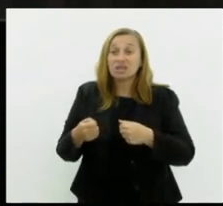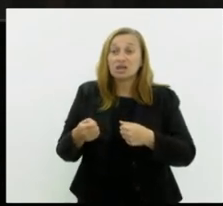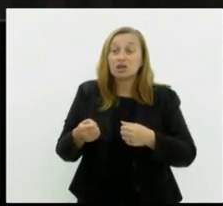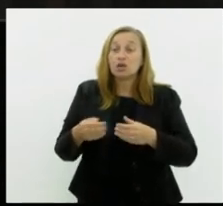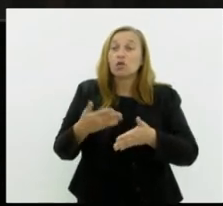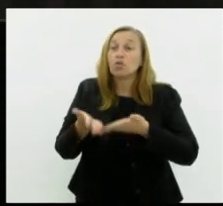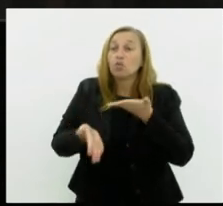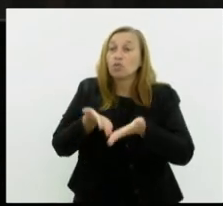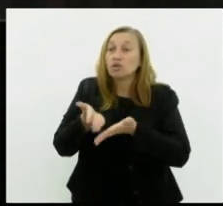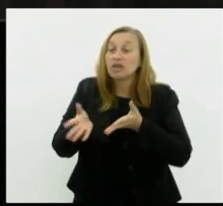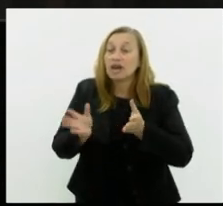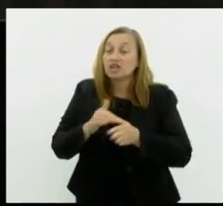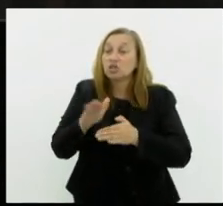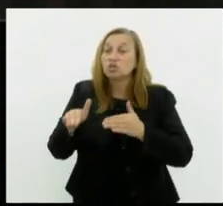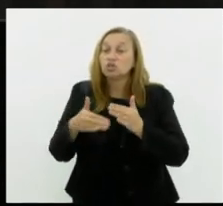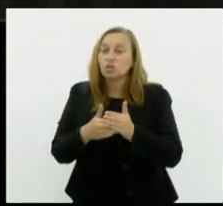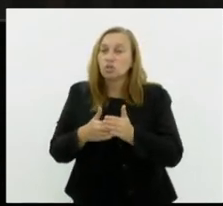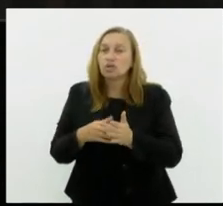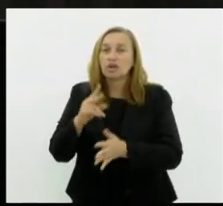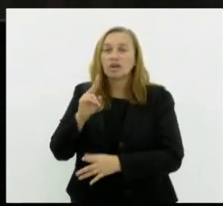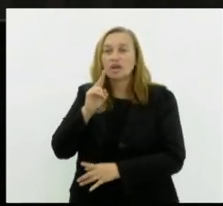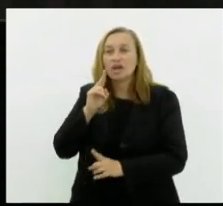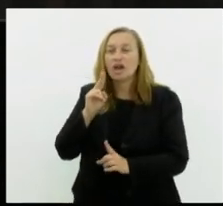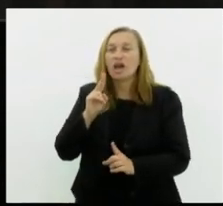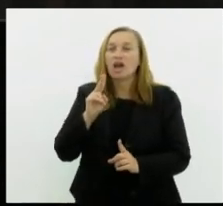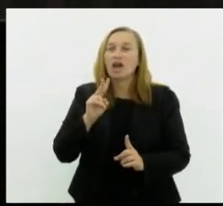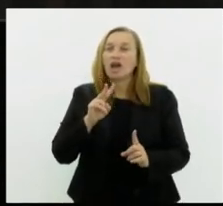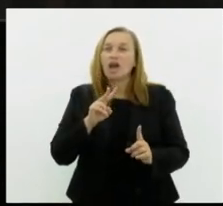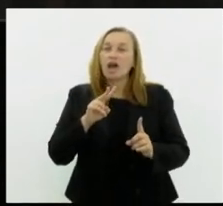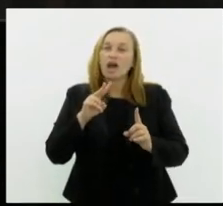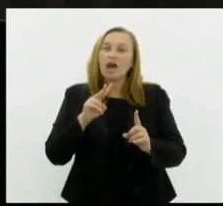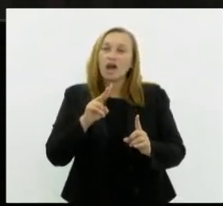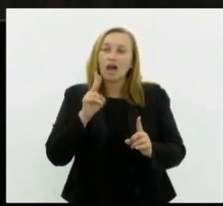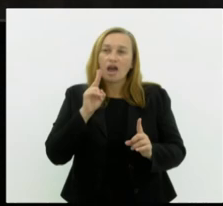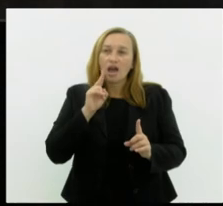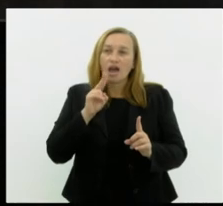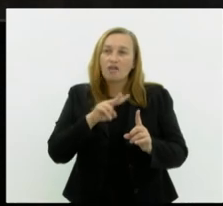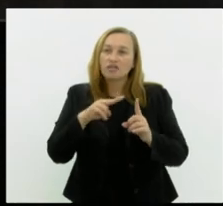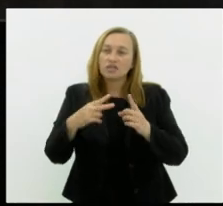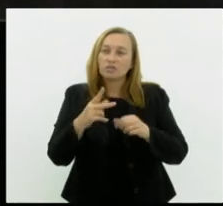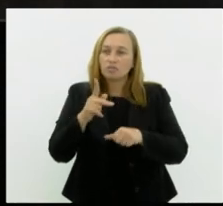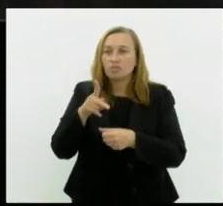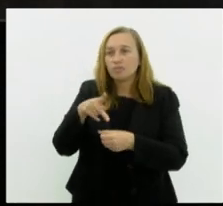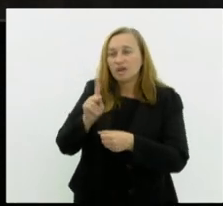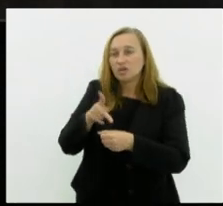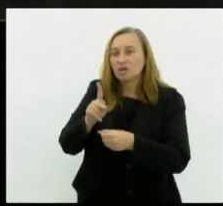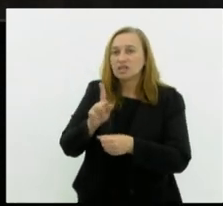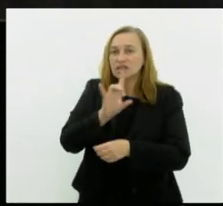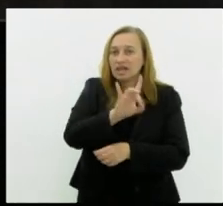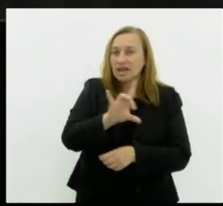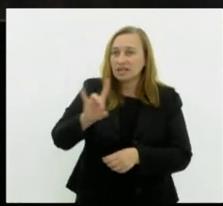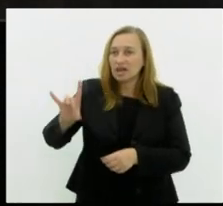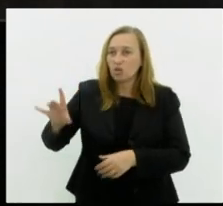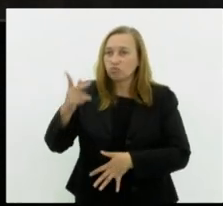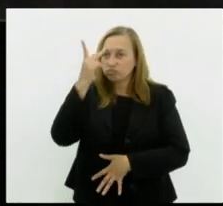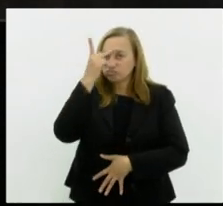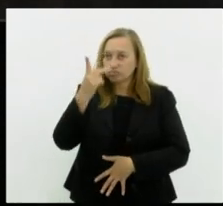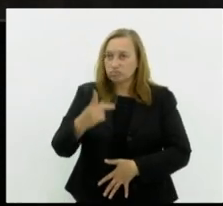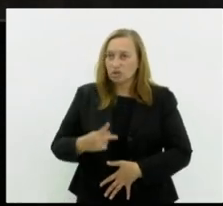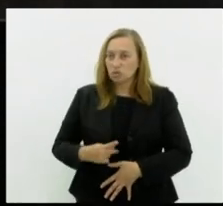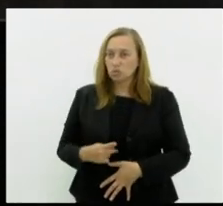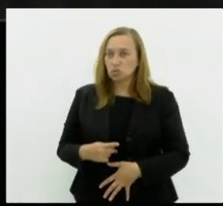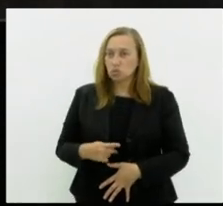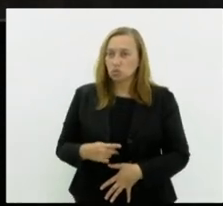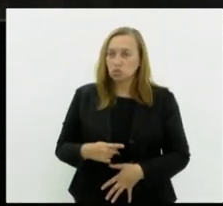Imagine, sob o ponto de vista do petróleo, deputado Munir, se cada um cuidasse de si, se